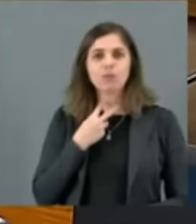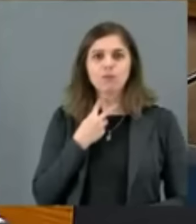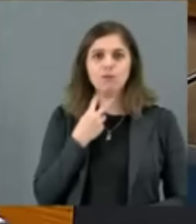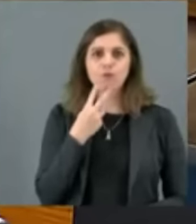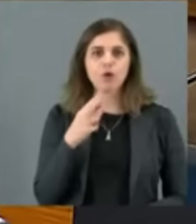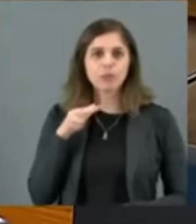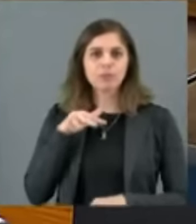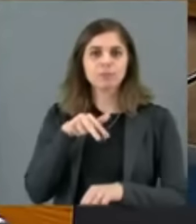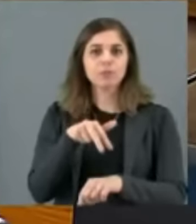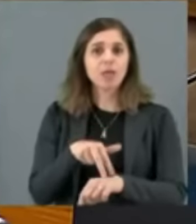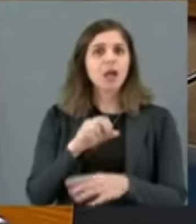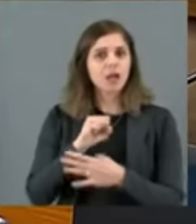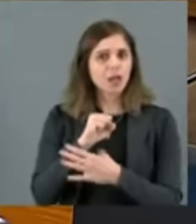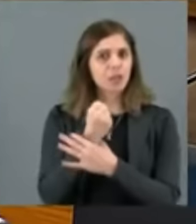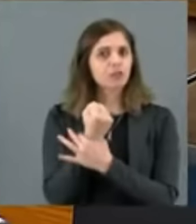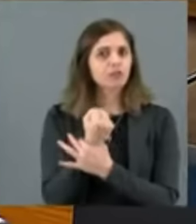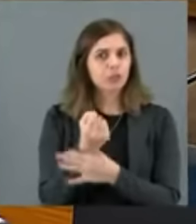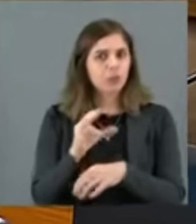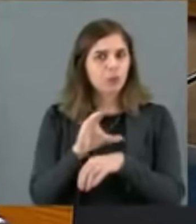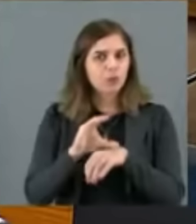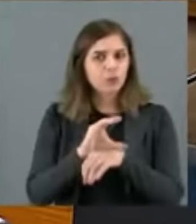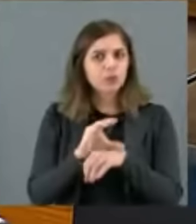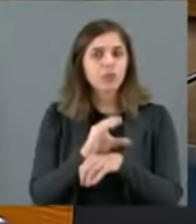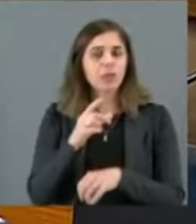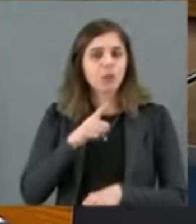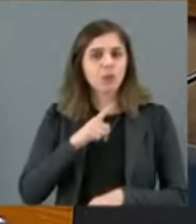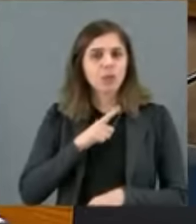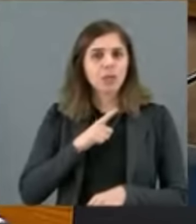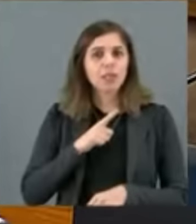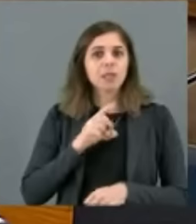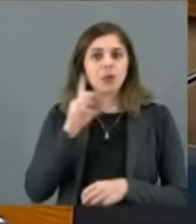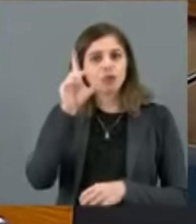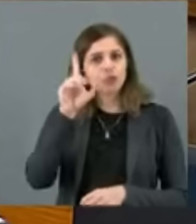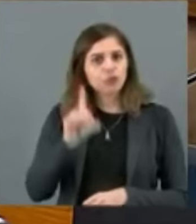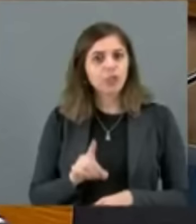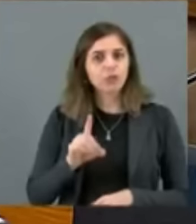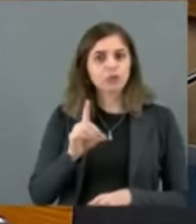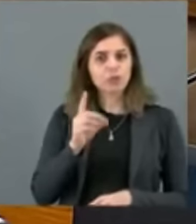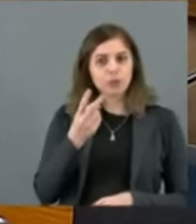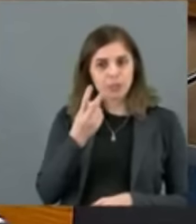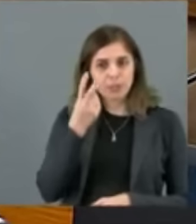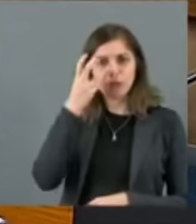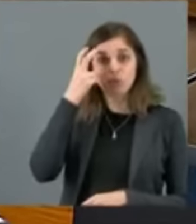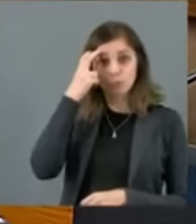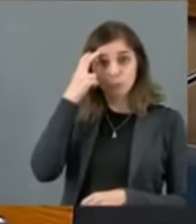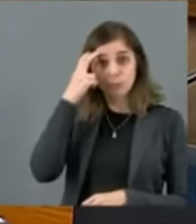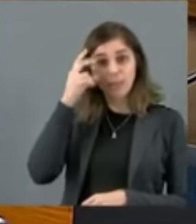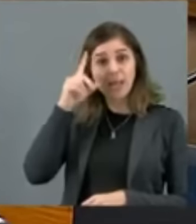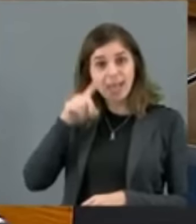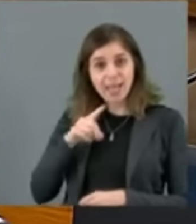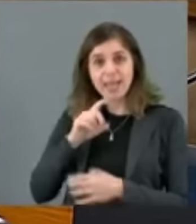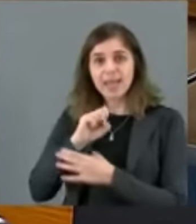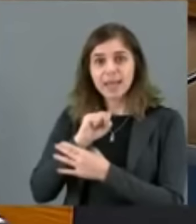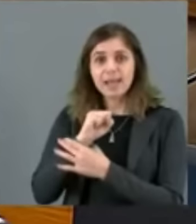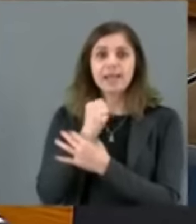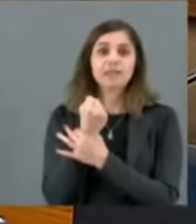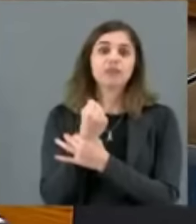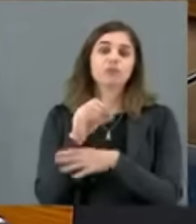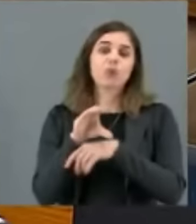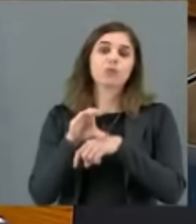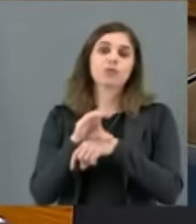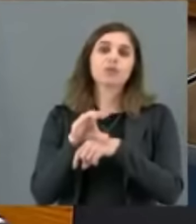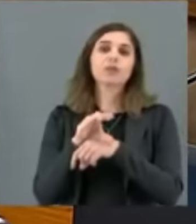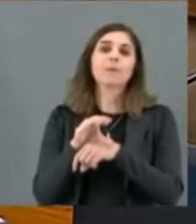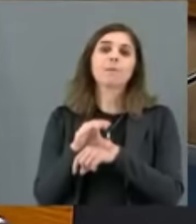superfaturados. Porque o direito à cultura em todas as suas nuances é uma garantia constitucional. E digo até mais, está